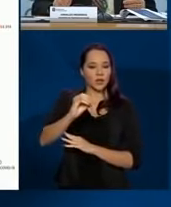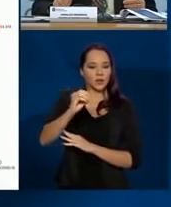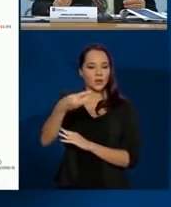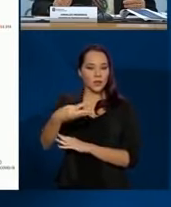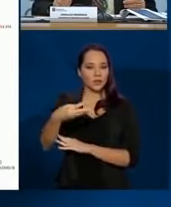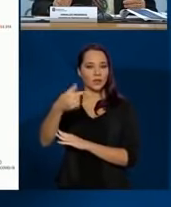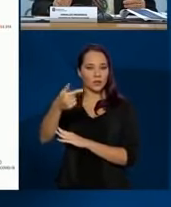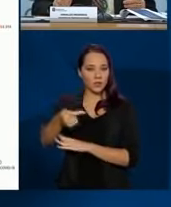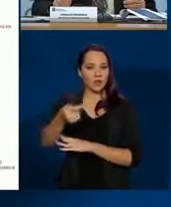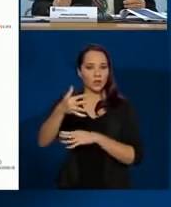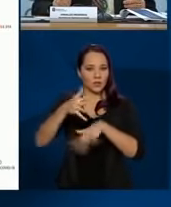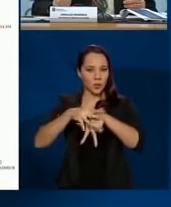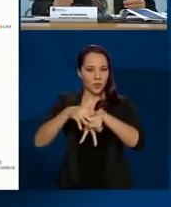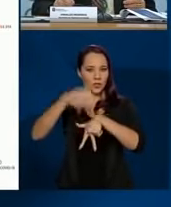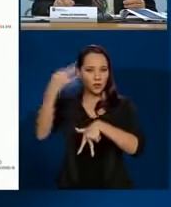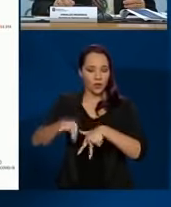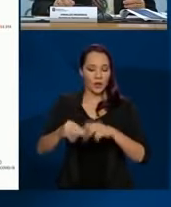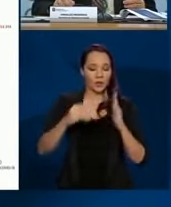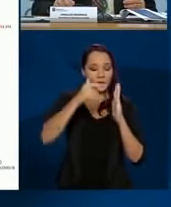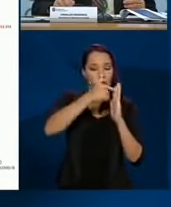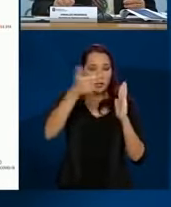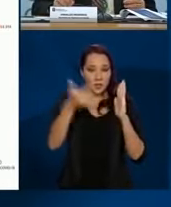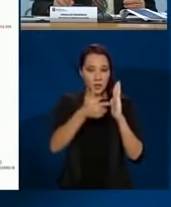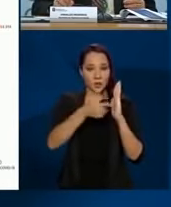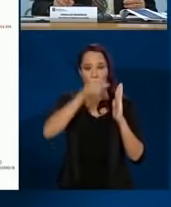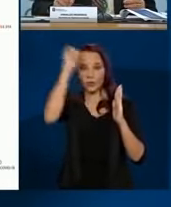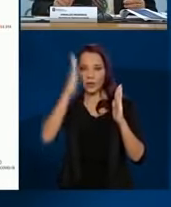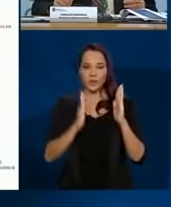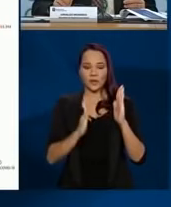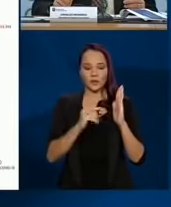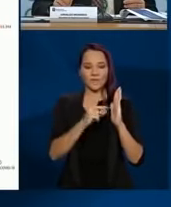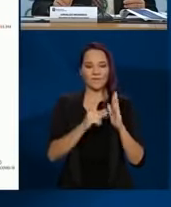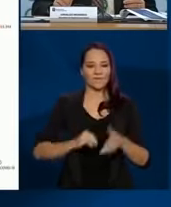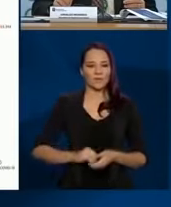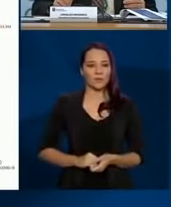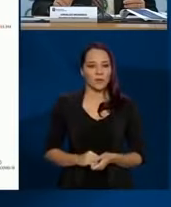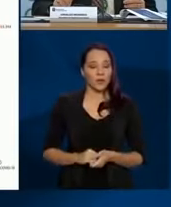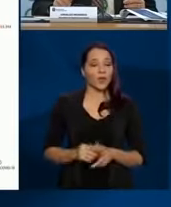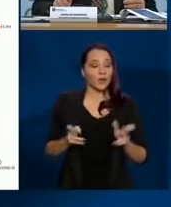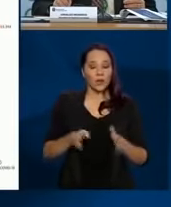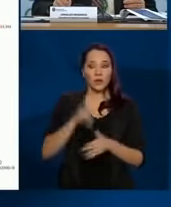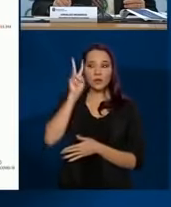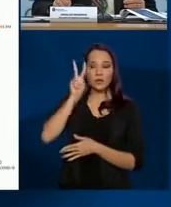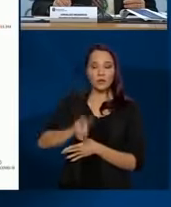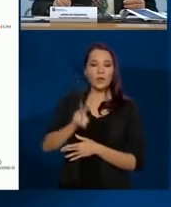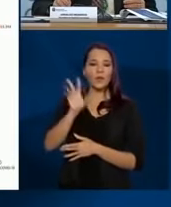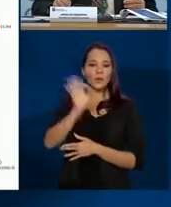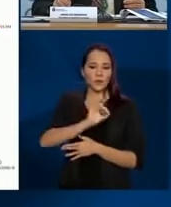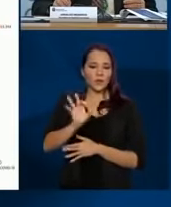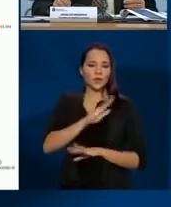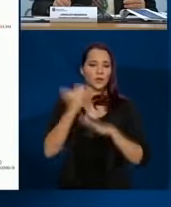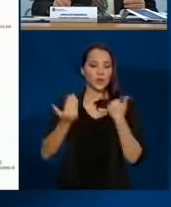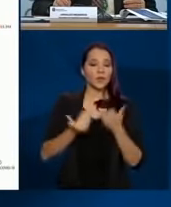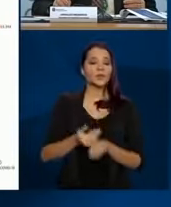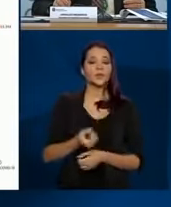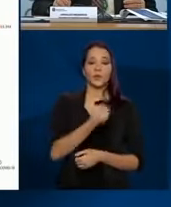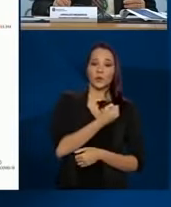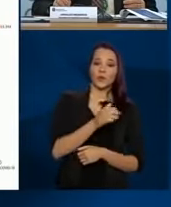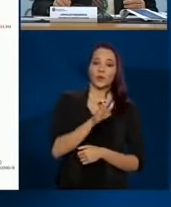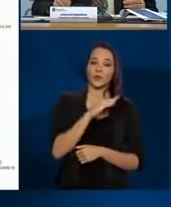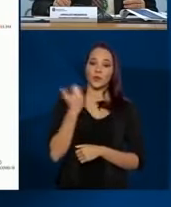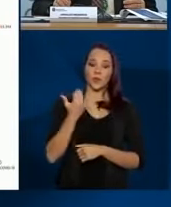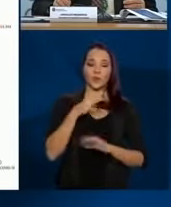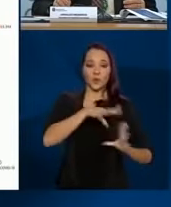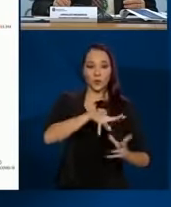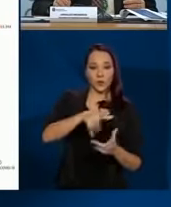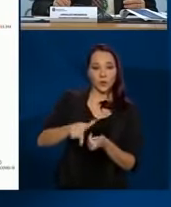4.562.037 casos confirmados, e o Brasil em segundo lugar. Quando a gente avalia por óbito, o número de óbitos no mundo